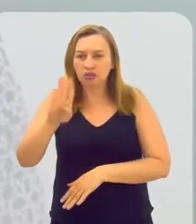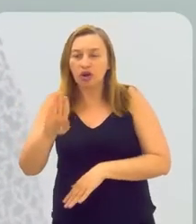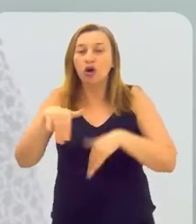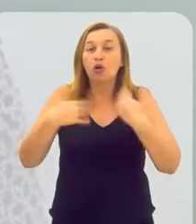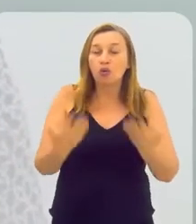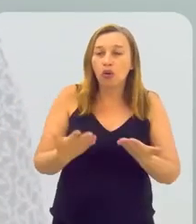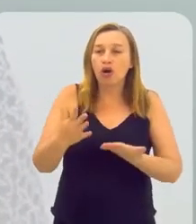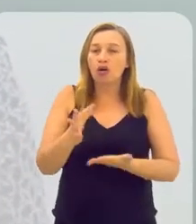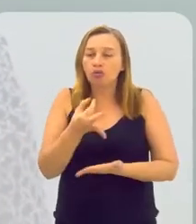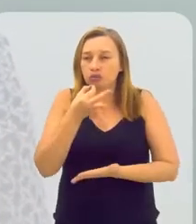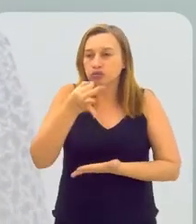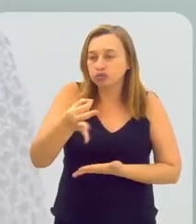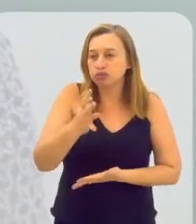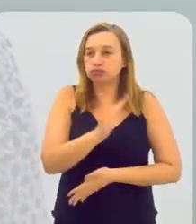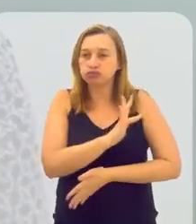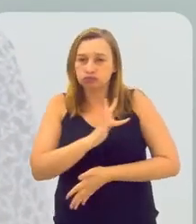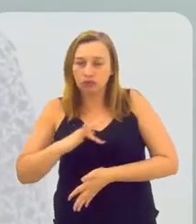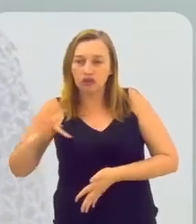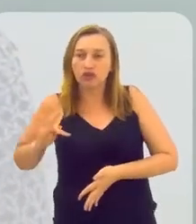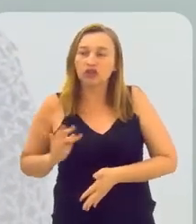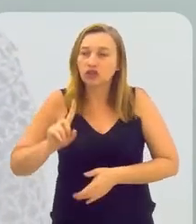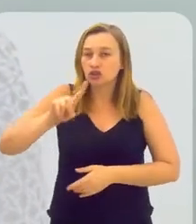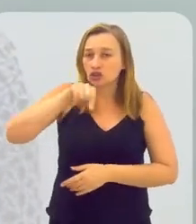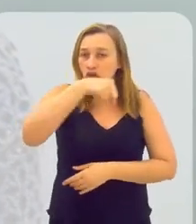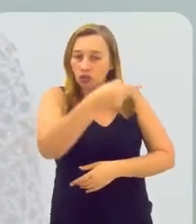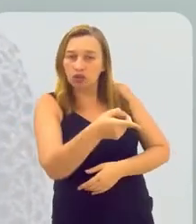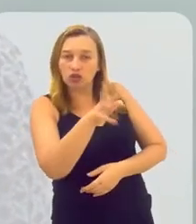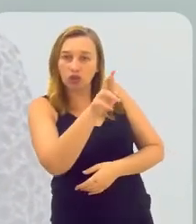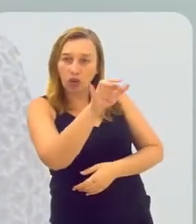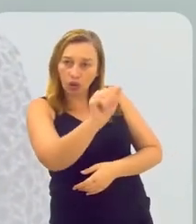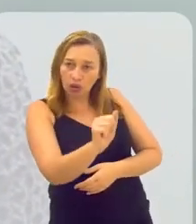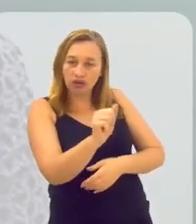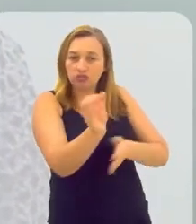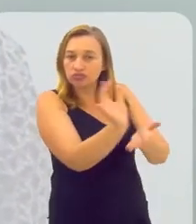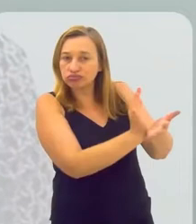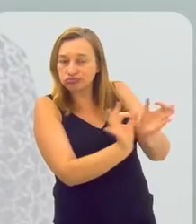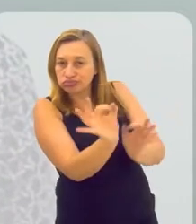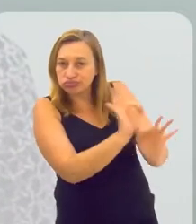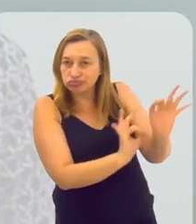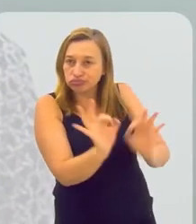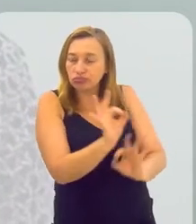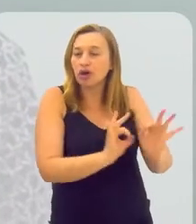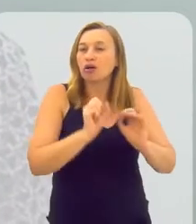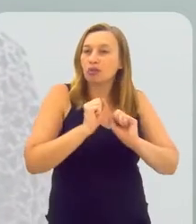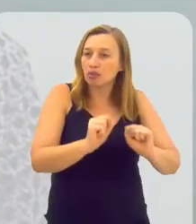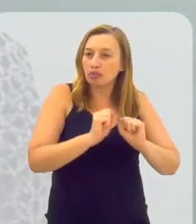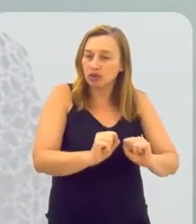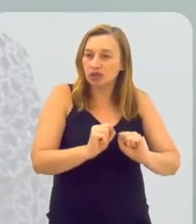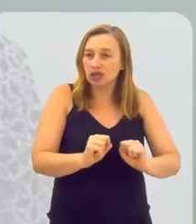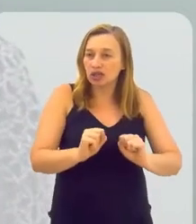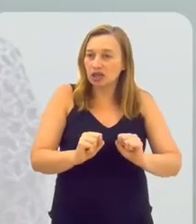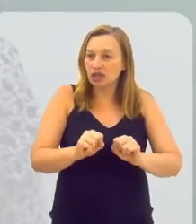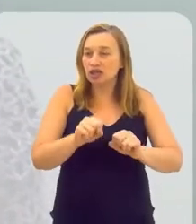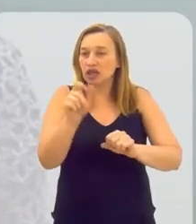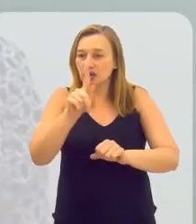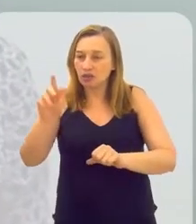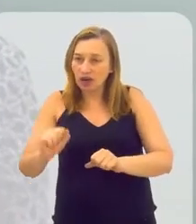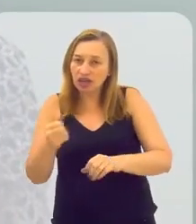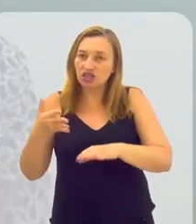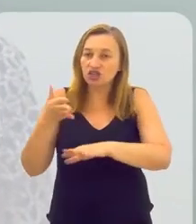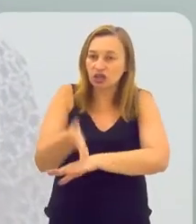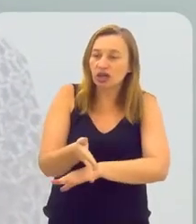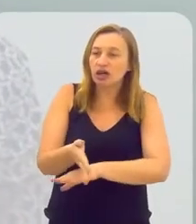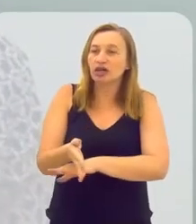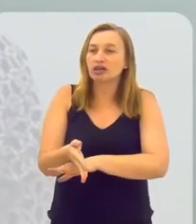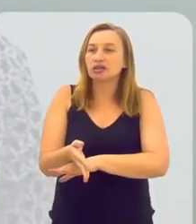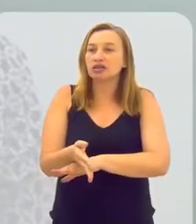4B. Qual é a visão da Firjan a respeito dessa rota e das outras rotas que estão sendo desenhadas aí para poder escoar esse gás e